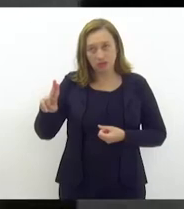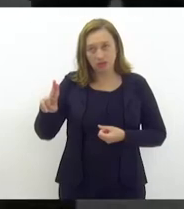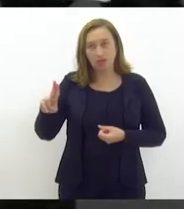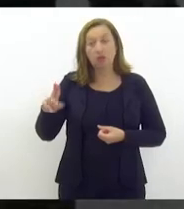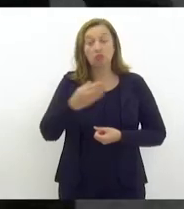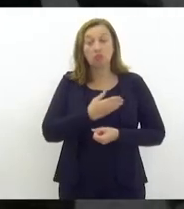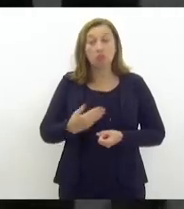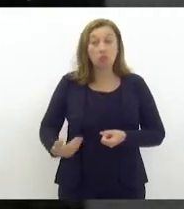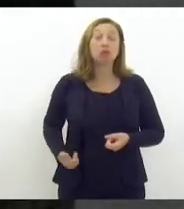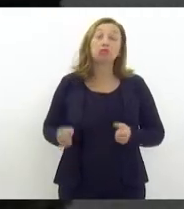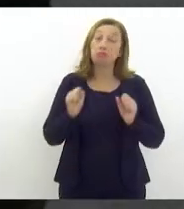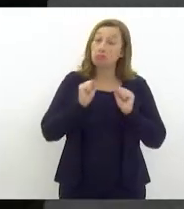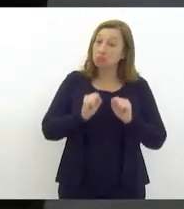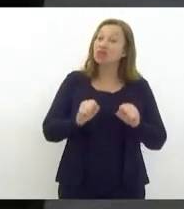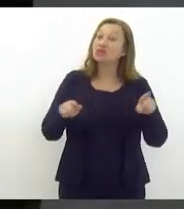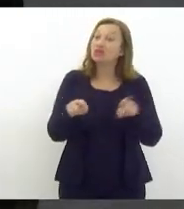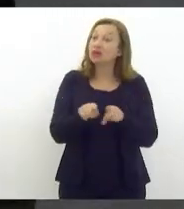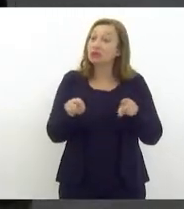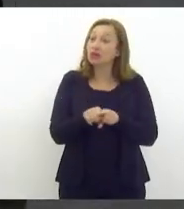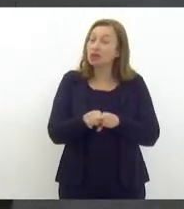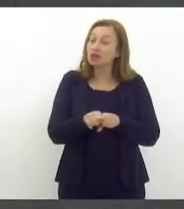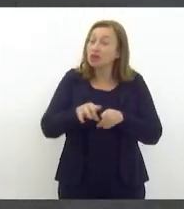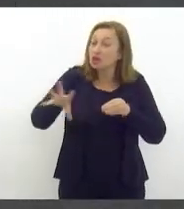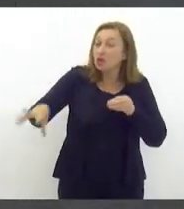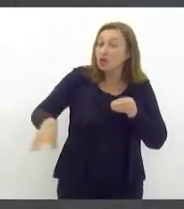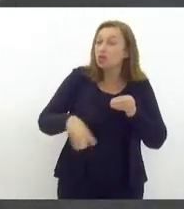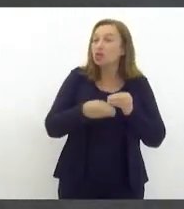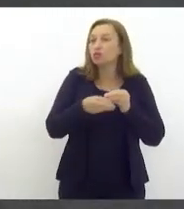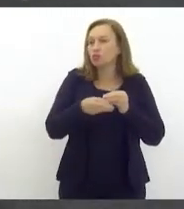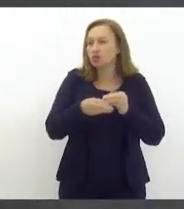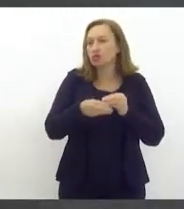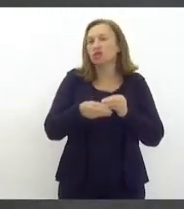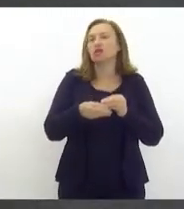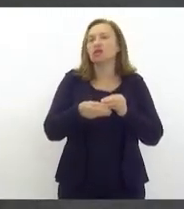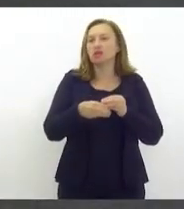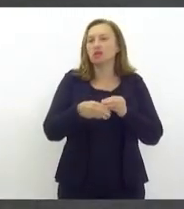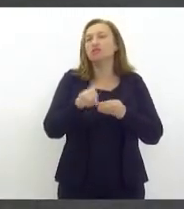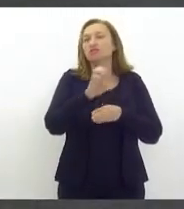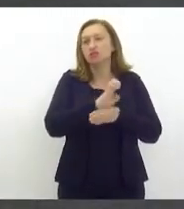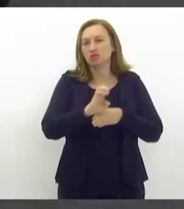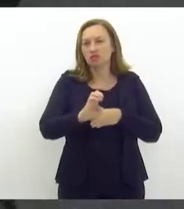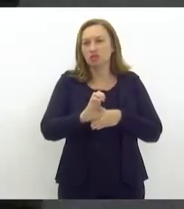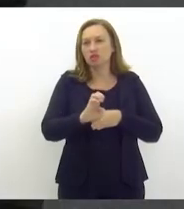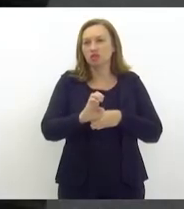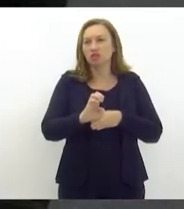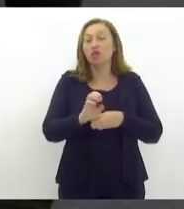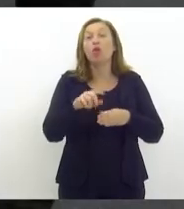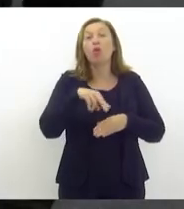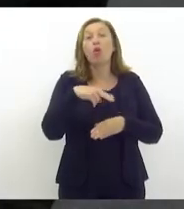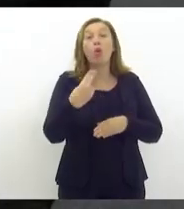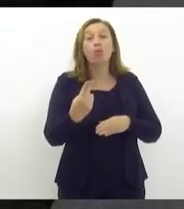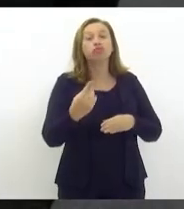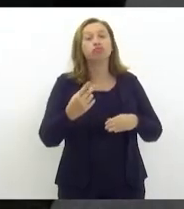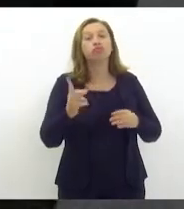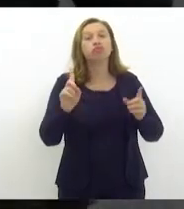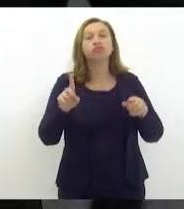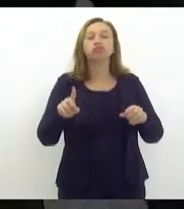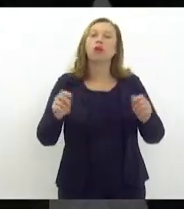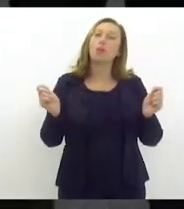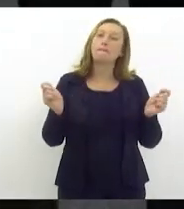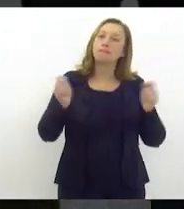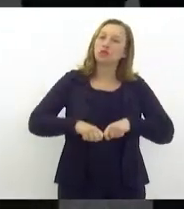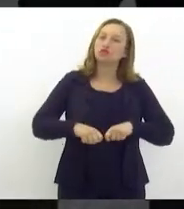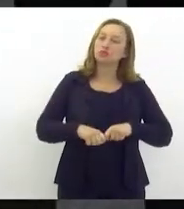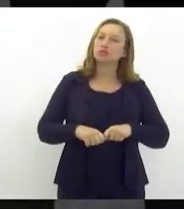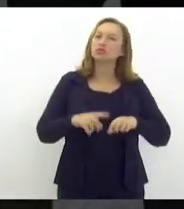públicas, que pudessem também fazer esses estágios ou cumprirem outras possibilidades aí de